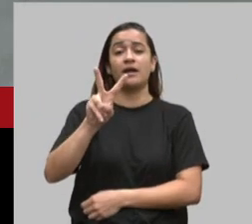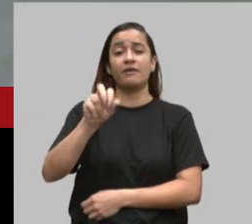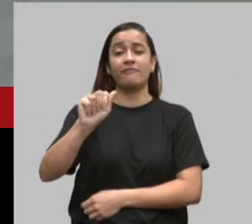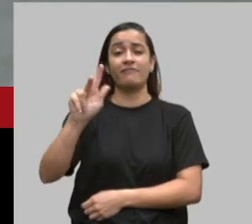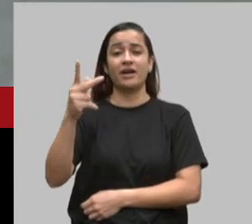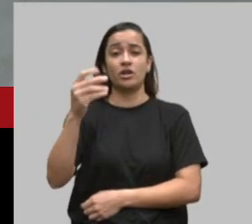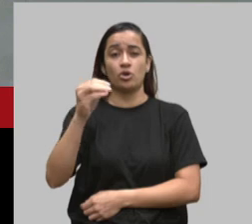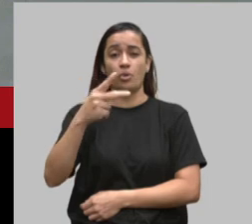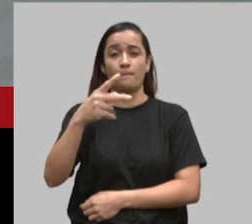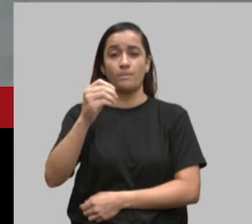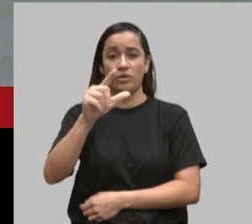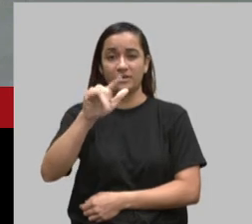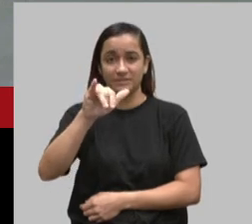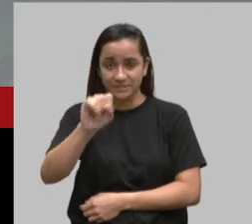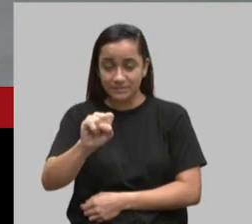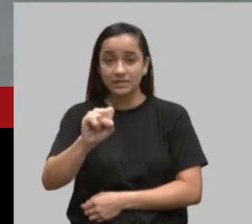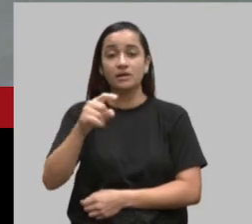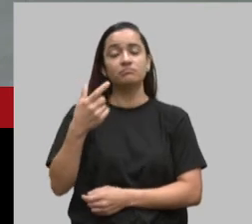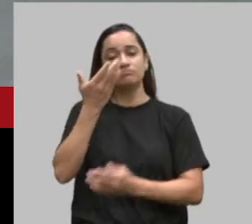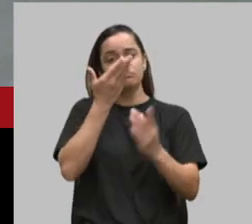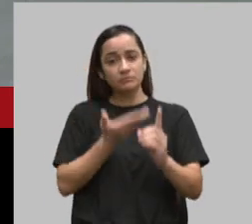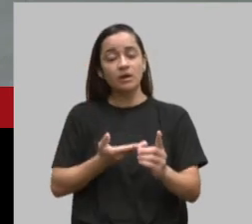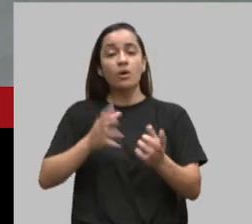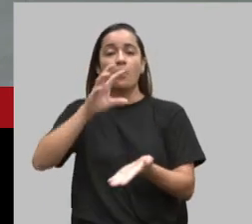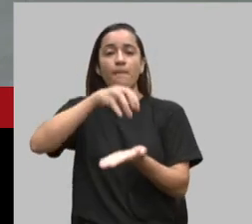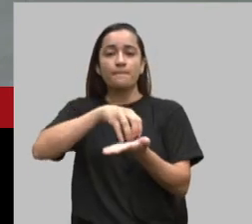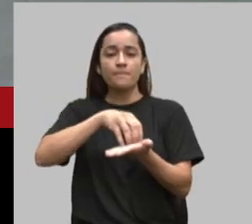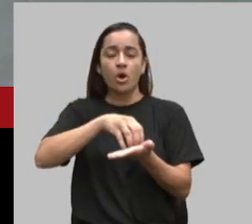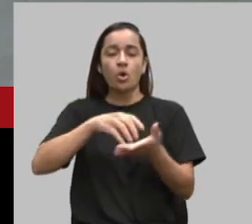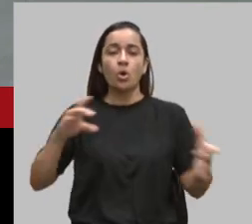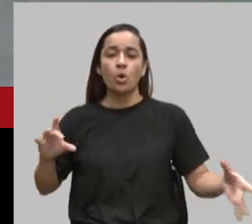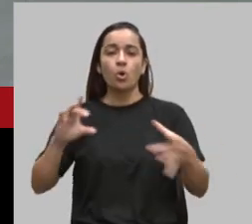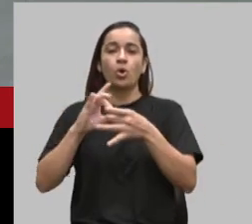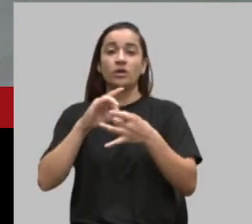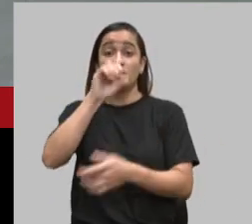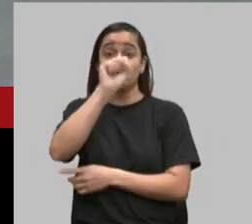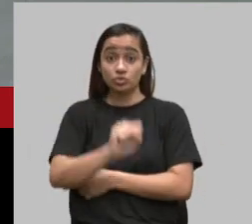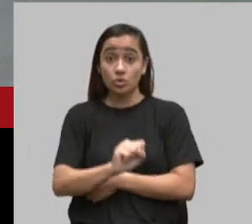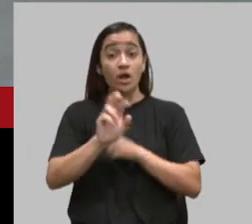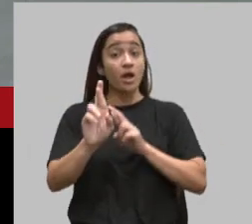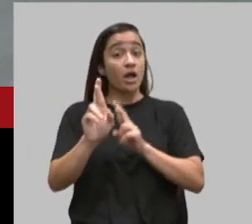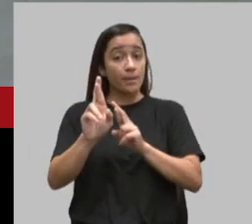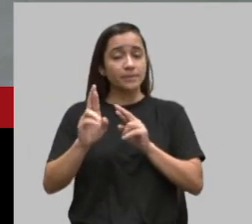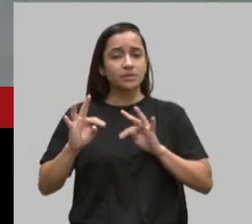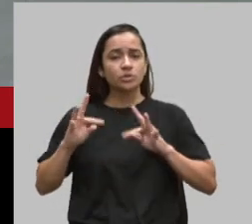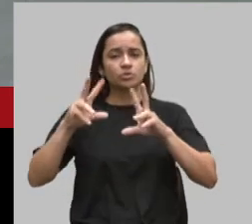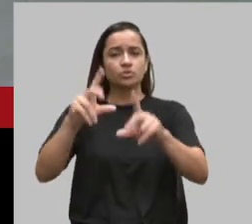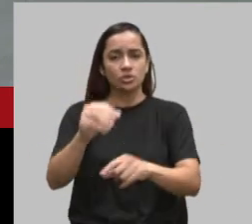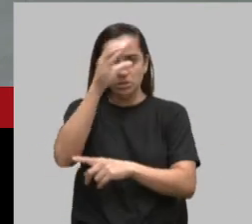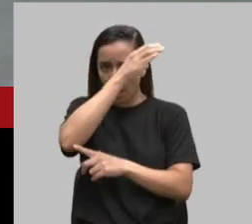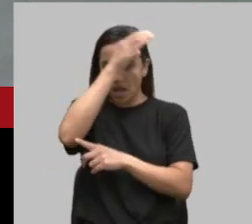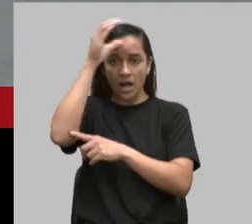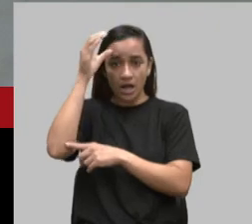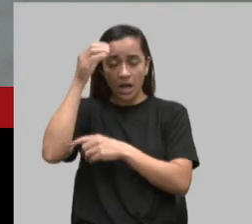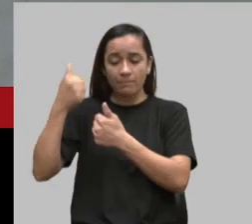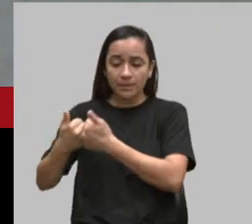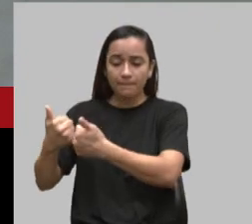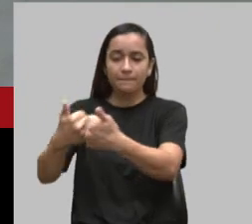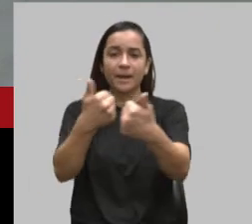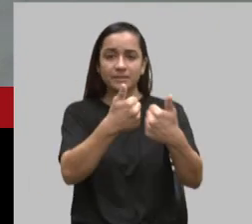Sales do Polo Conexão Sul representando as câmaras municipais parceiras do Parlamento jovem